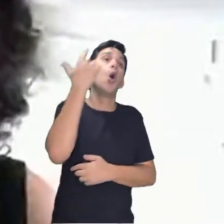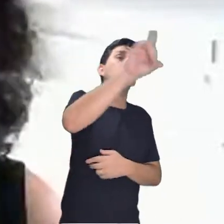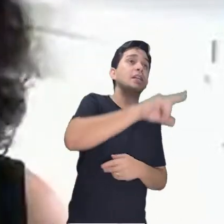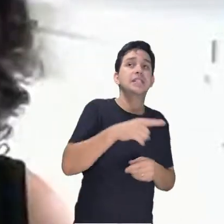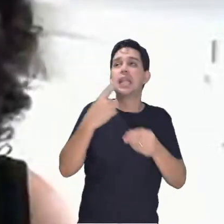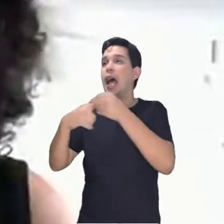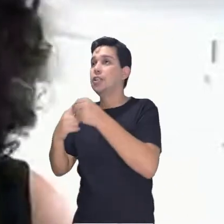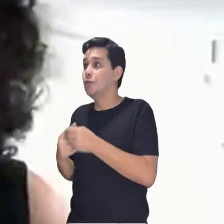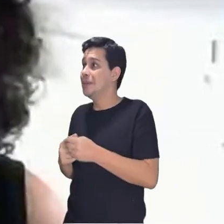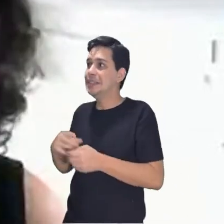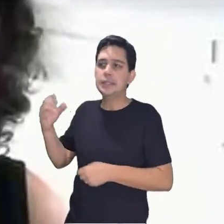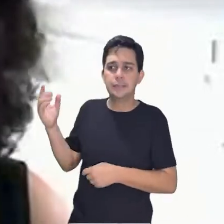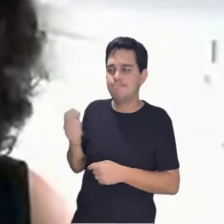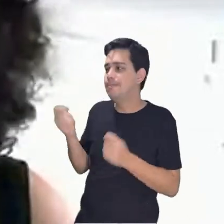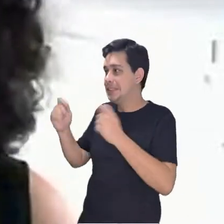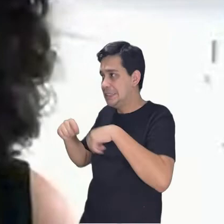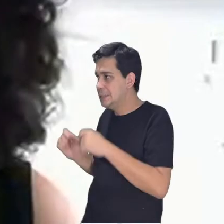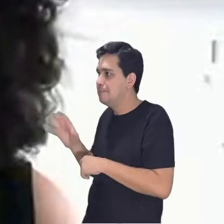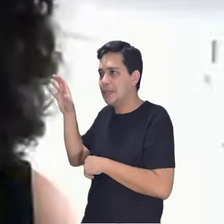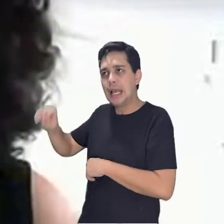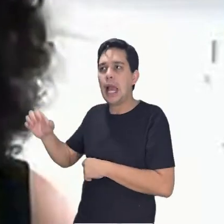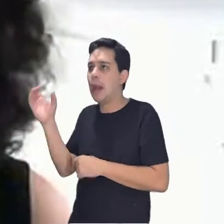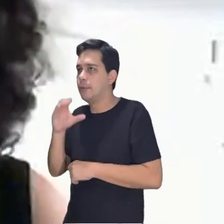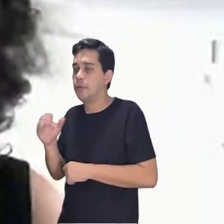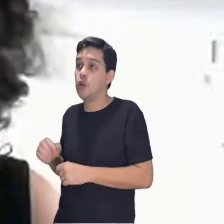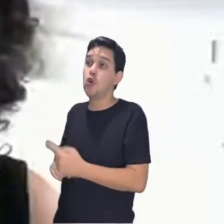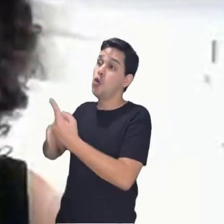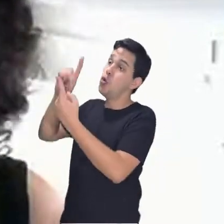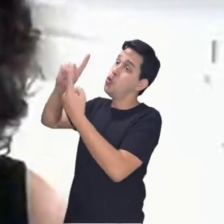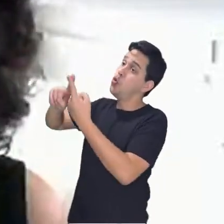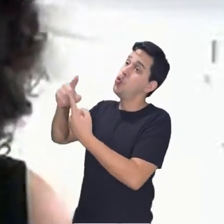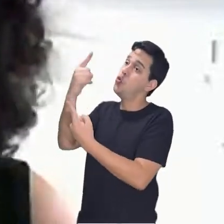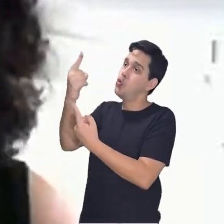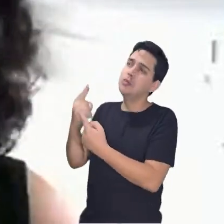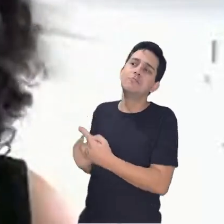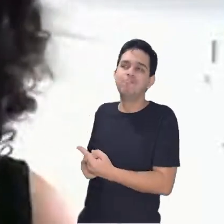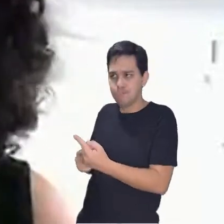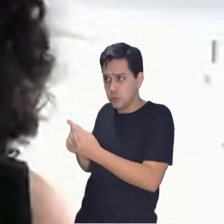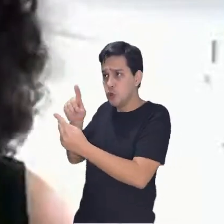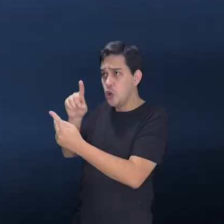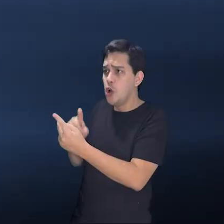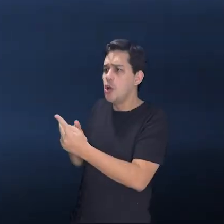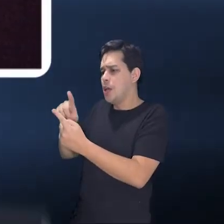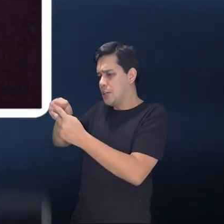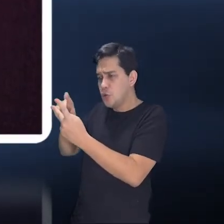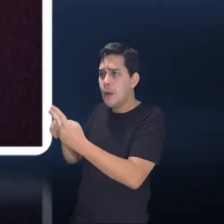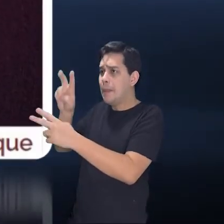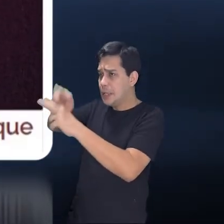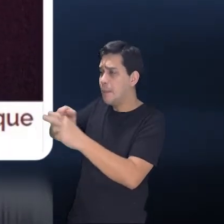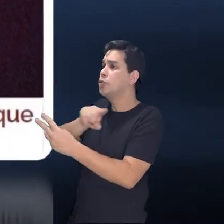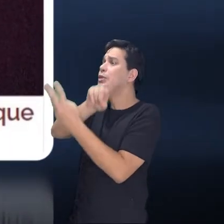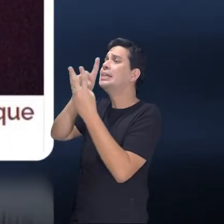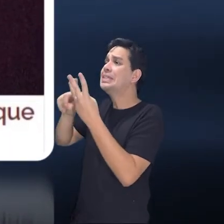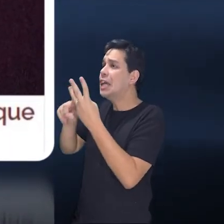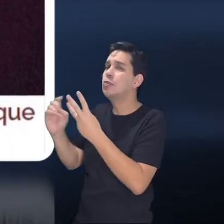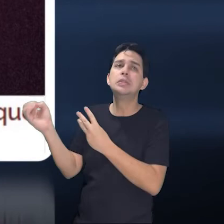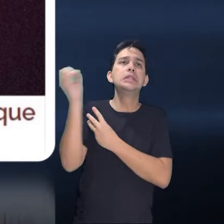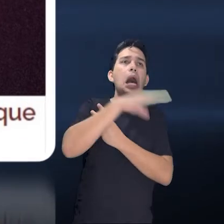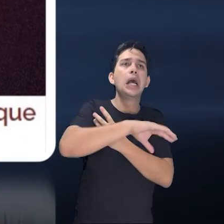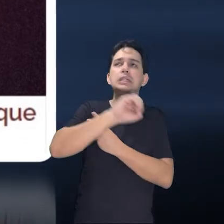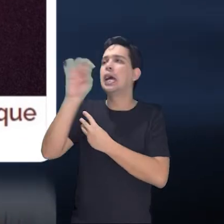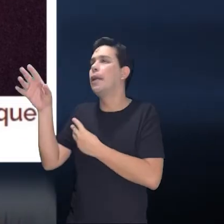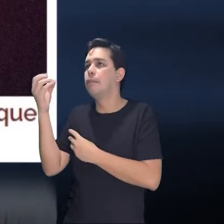não conseguiu localizá-lo para cumprimento do mandado de prisão. Mas outras 2 pessoas foram efetivamente presas, e a gente tem